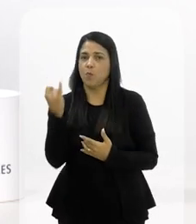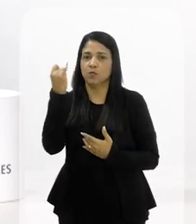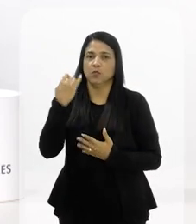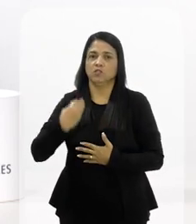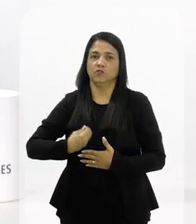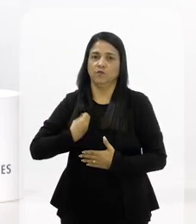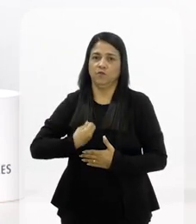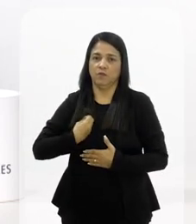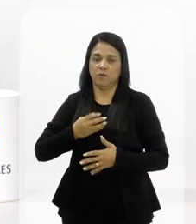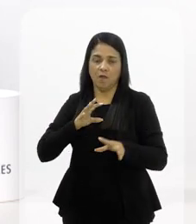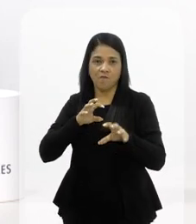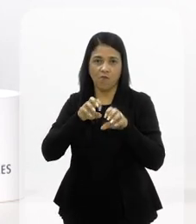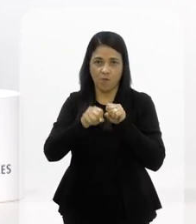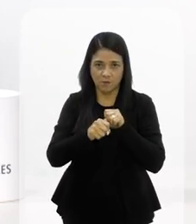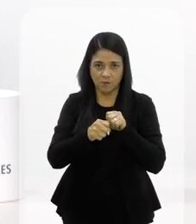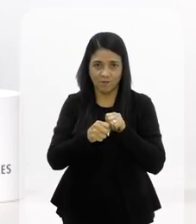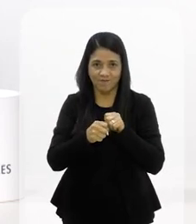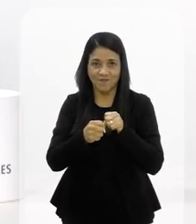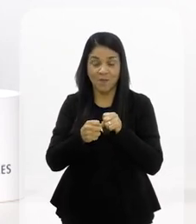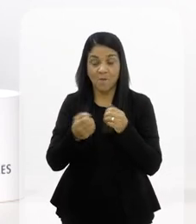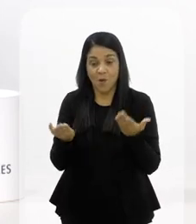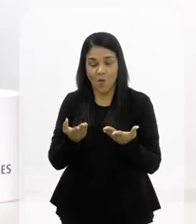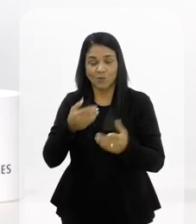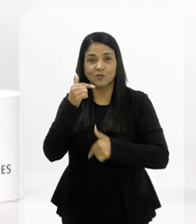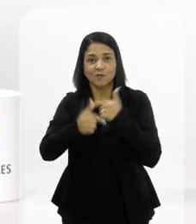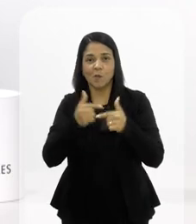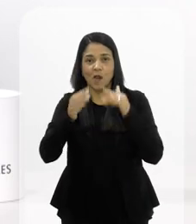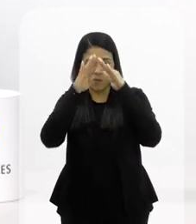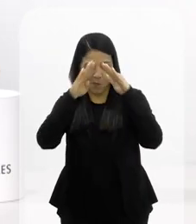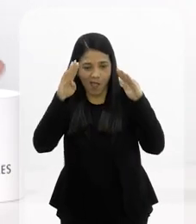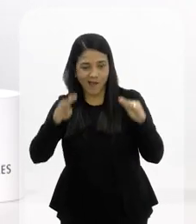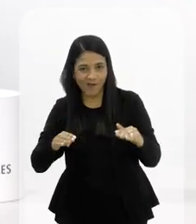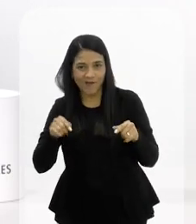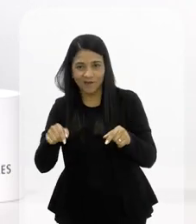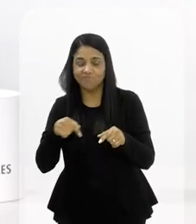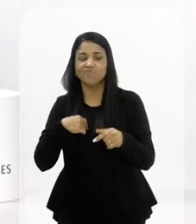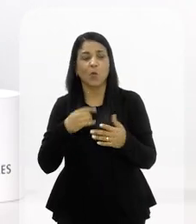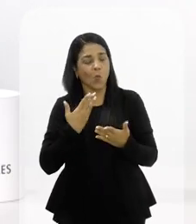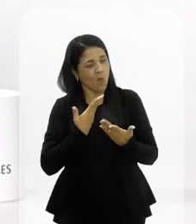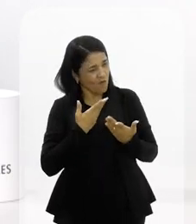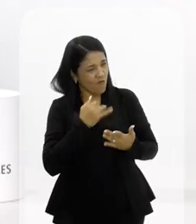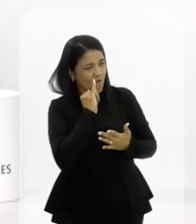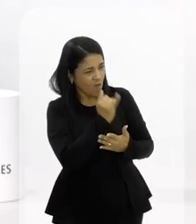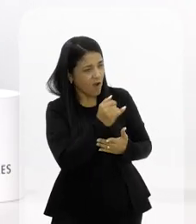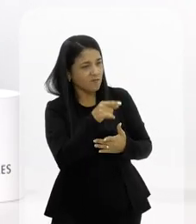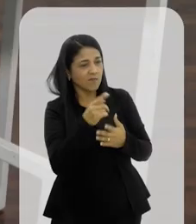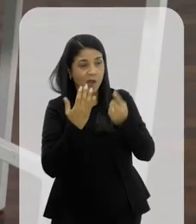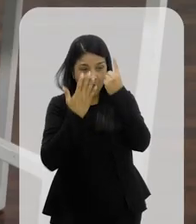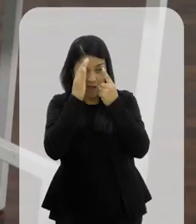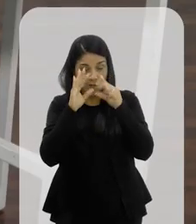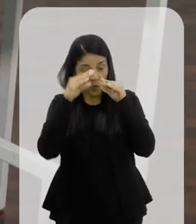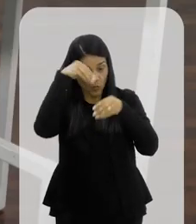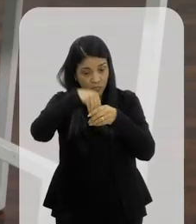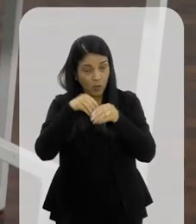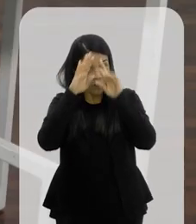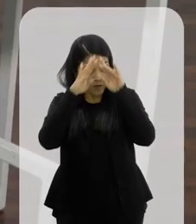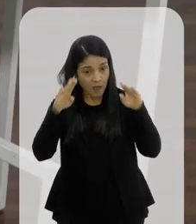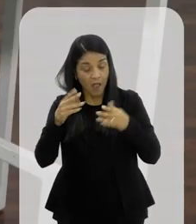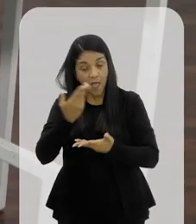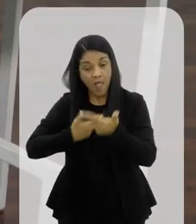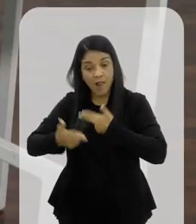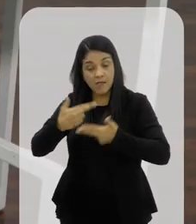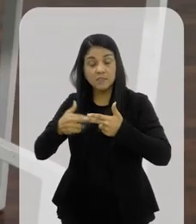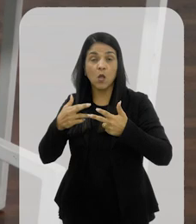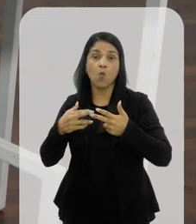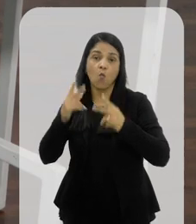importante na minha formatação para lidar com o barracão é isso que eu costumo falar né o carnaval dentro de um barracão é feito de relações humanas